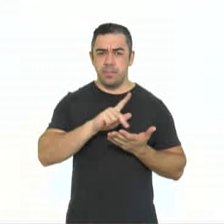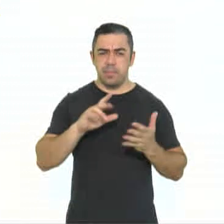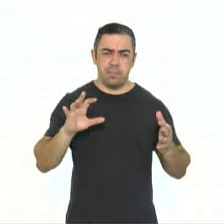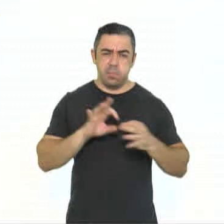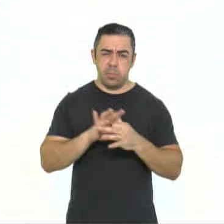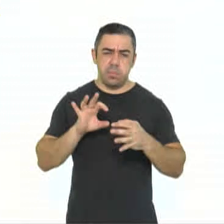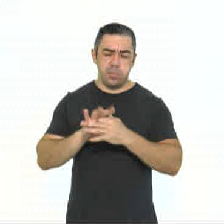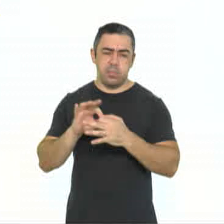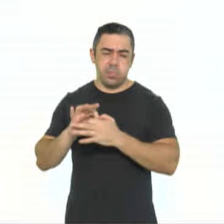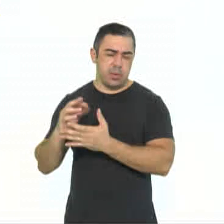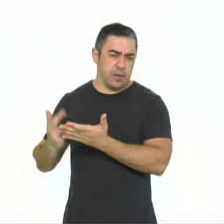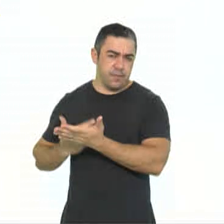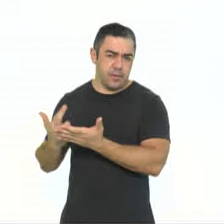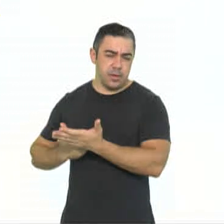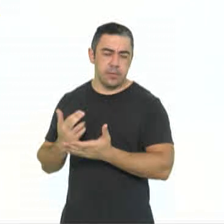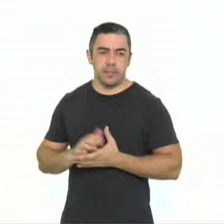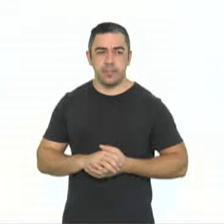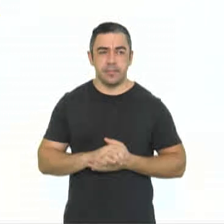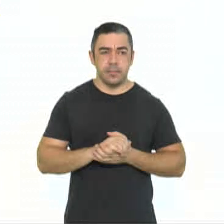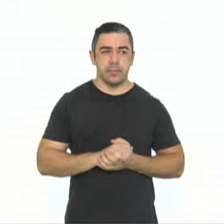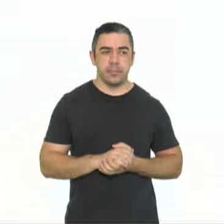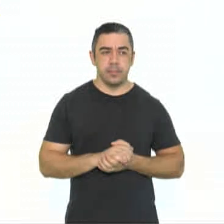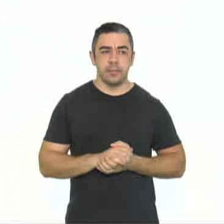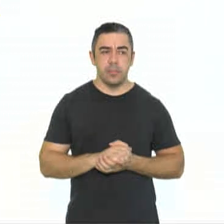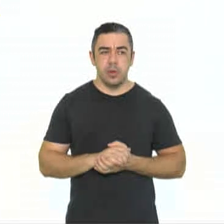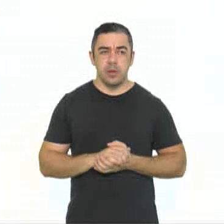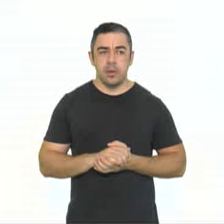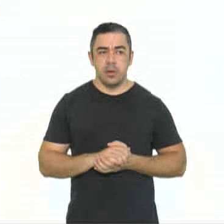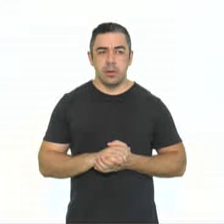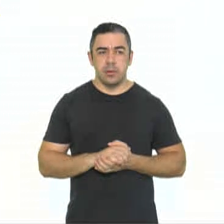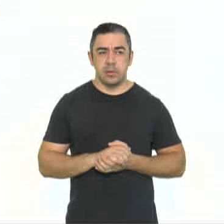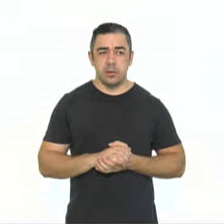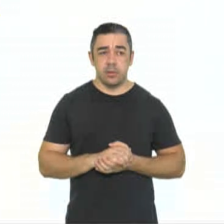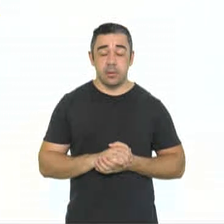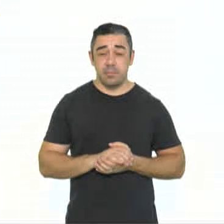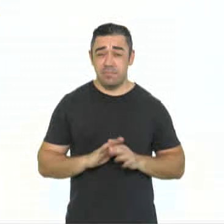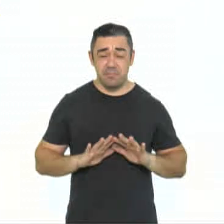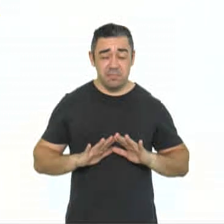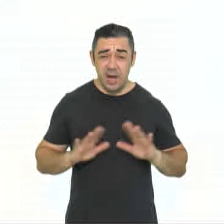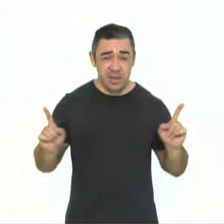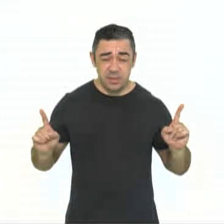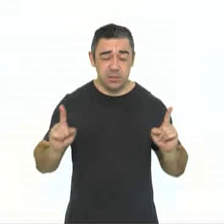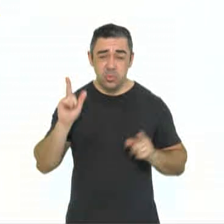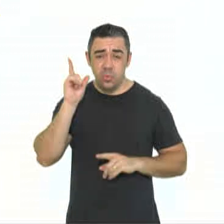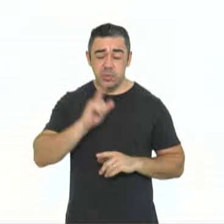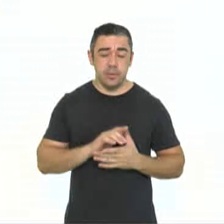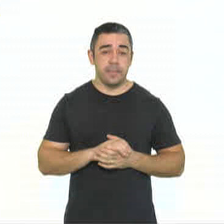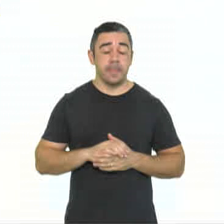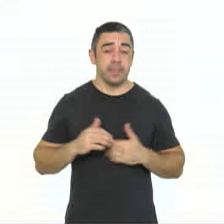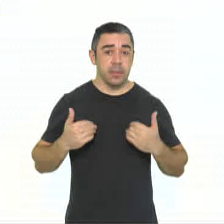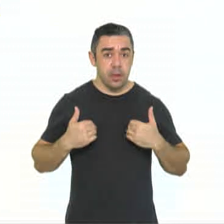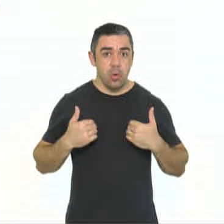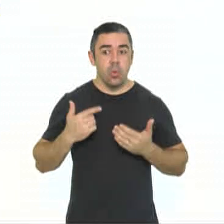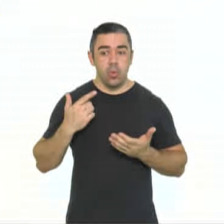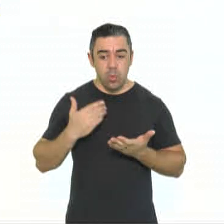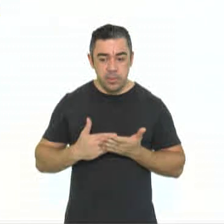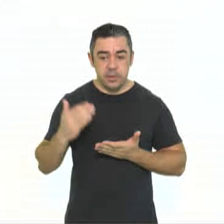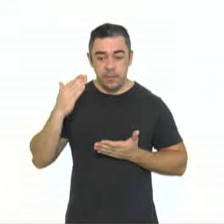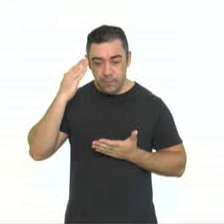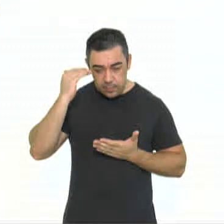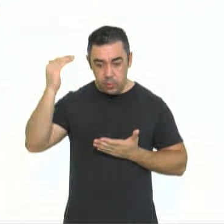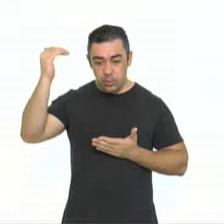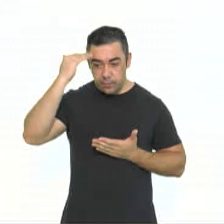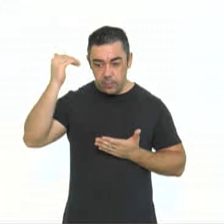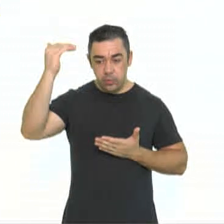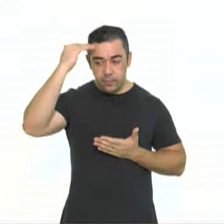Association, Arquivo Glotológico Italiano, o diabo, mas nada. E a minha fama crescia.